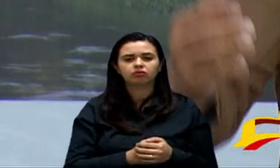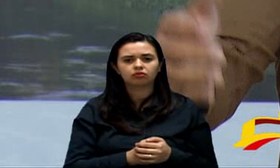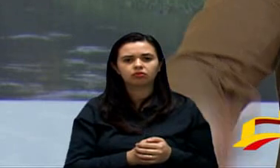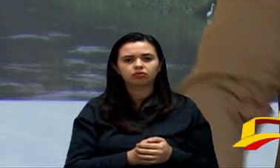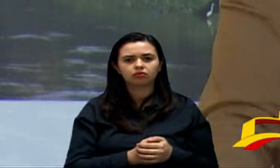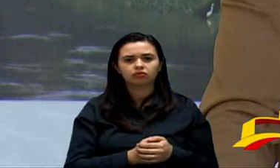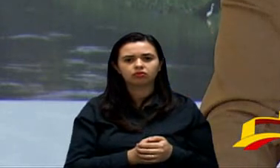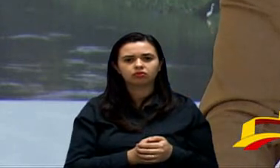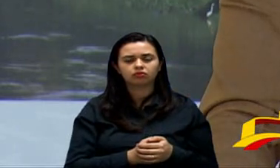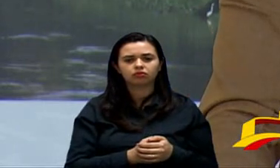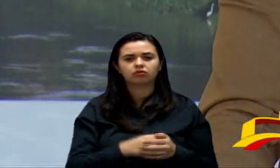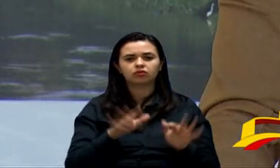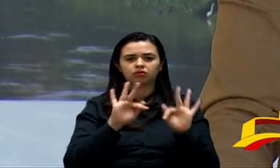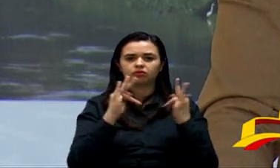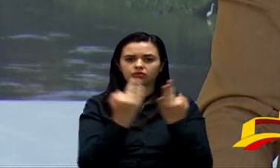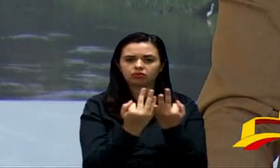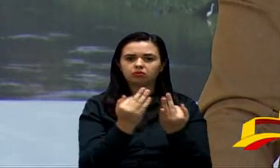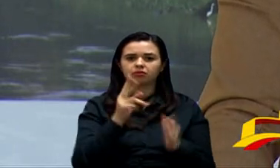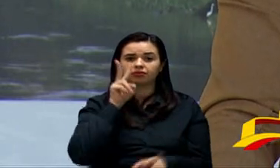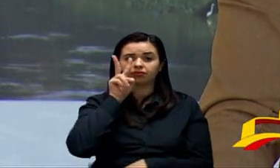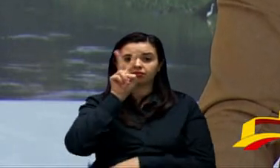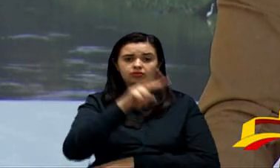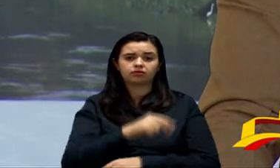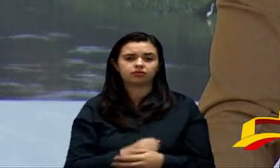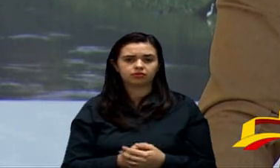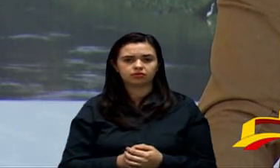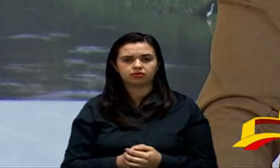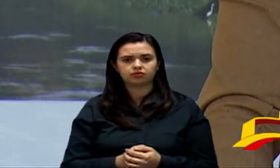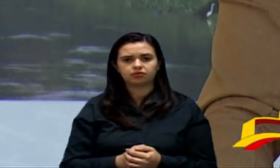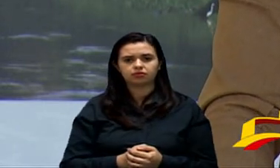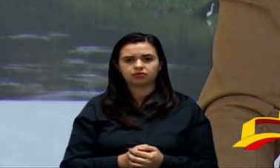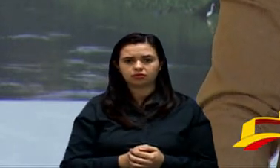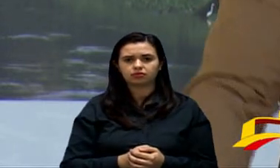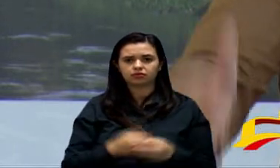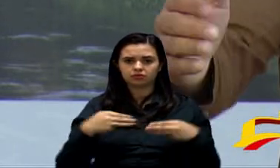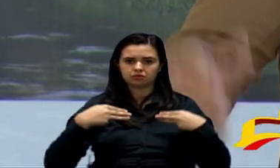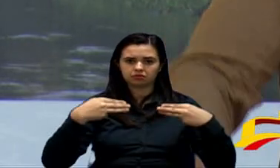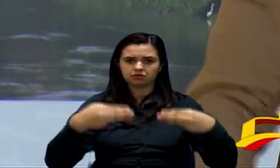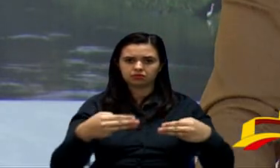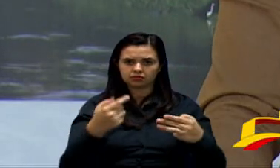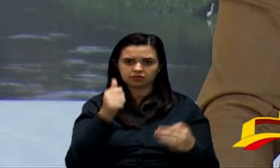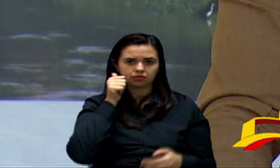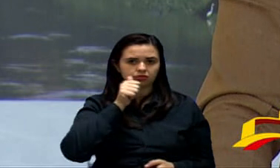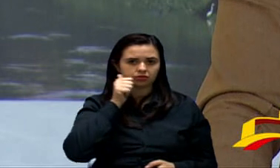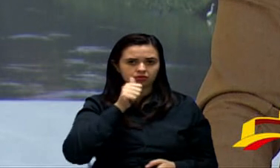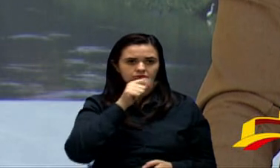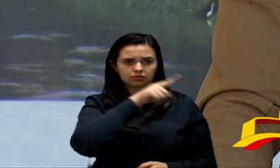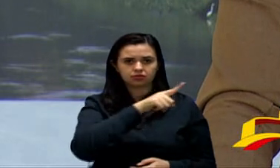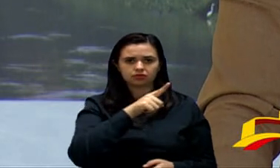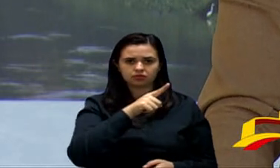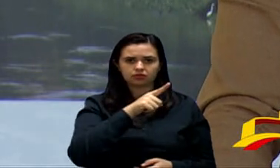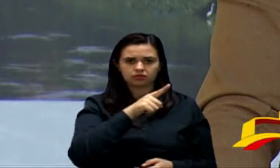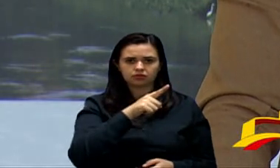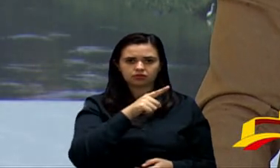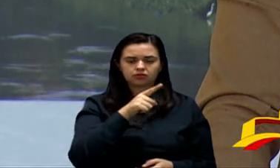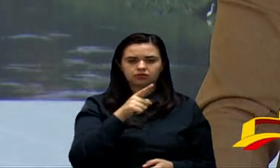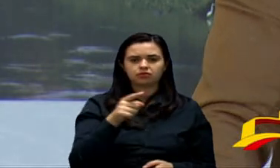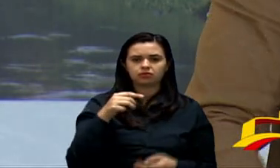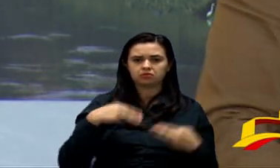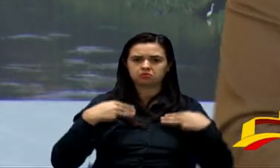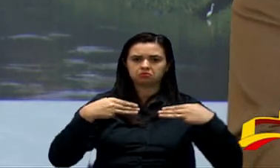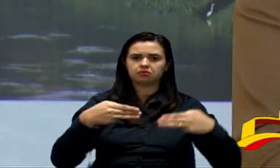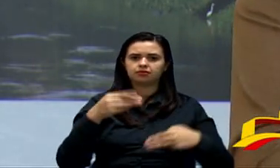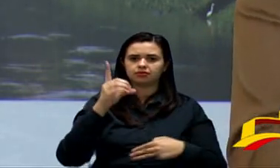que é o projeto Famílias Fortes, de uma resolução do Ministério da Mulher, lá da Damares, da ministra Damares. Isso